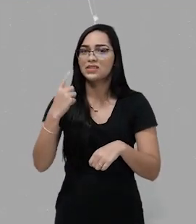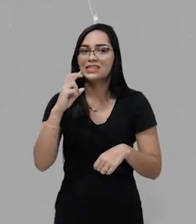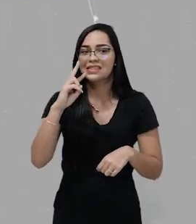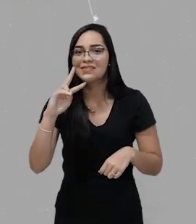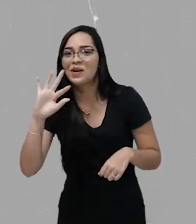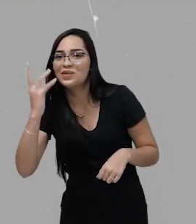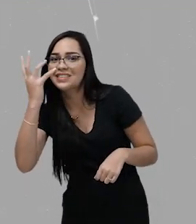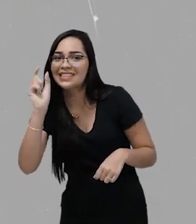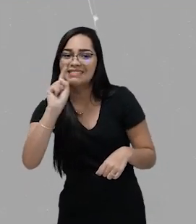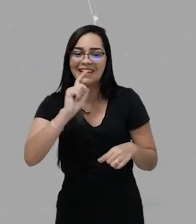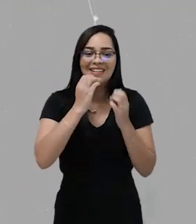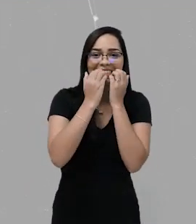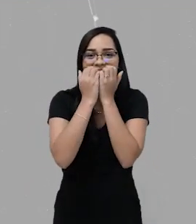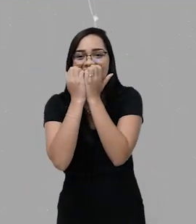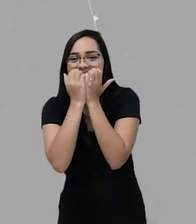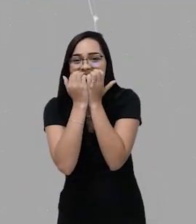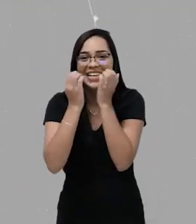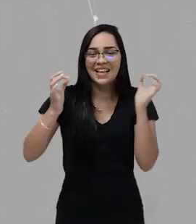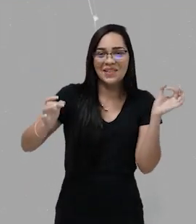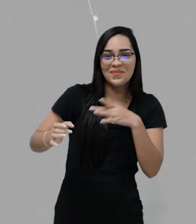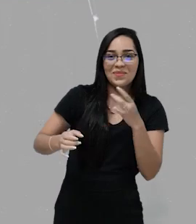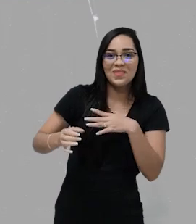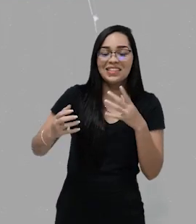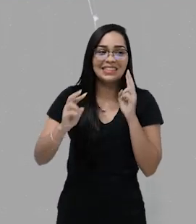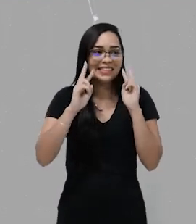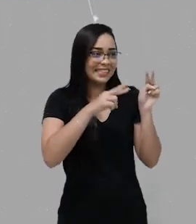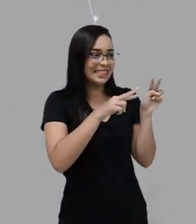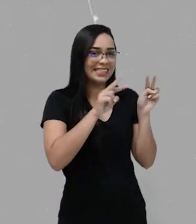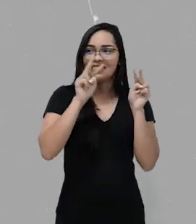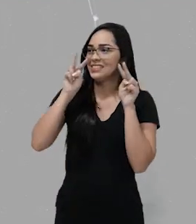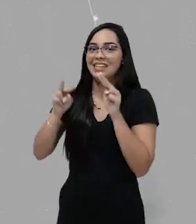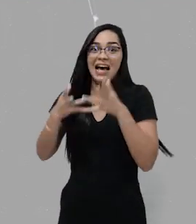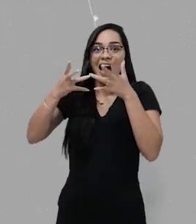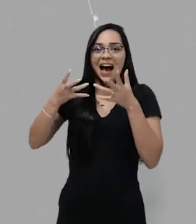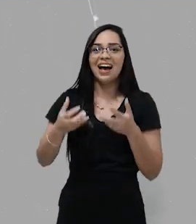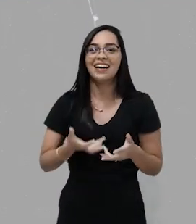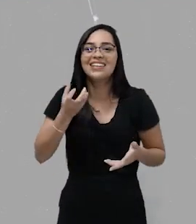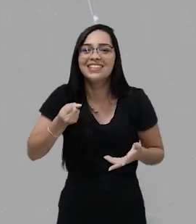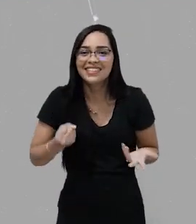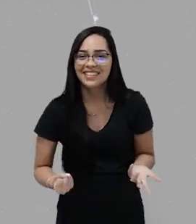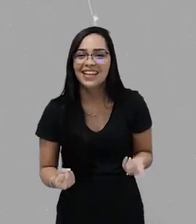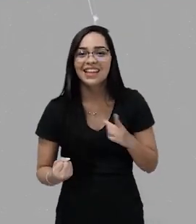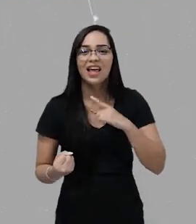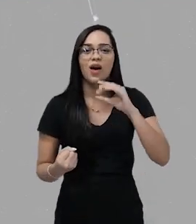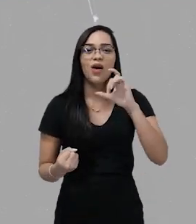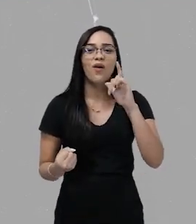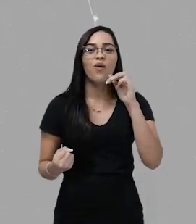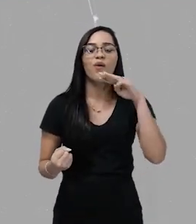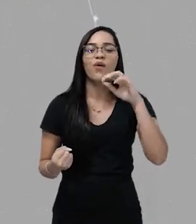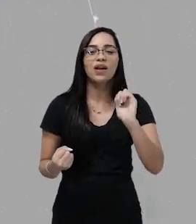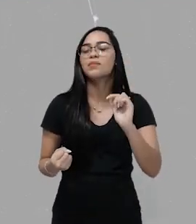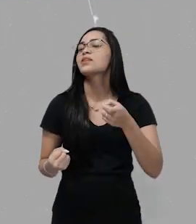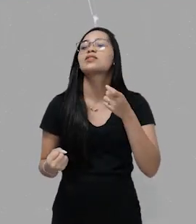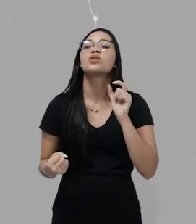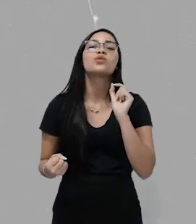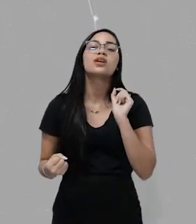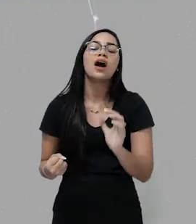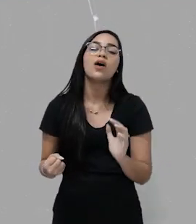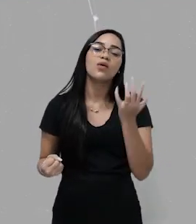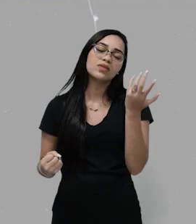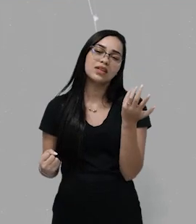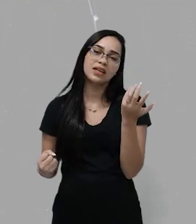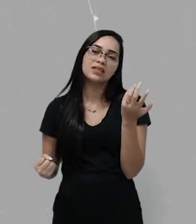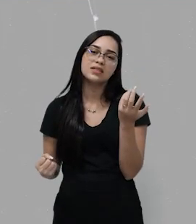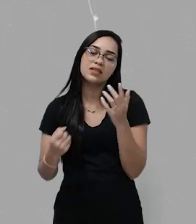dar certo? Será que não vai dar certo? Olha a unha, fica com medo, tal, olha para o lado, se assusta, que a gente chama de clímax, para ver o desfecho. Então,